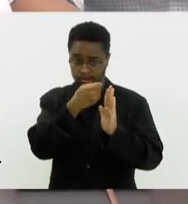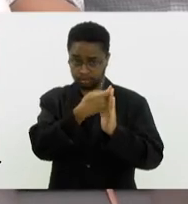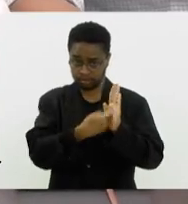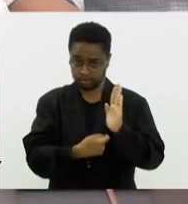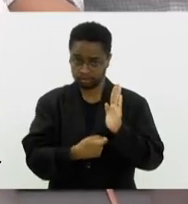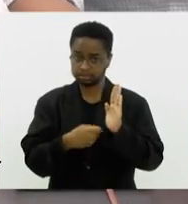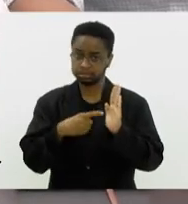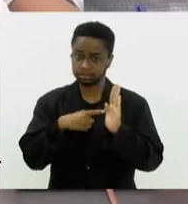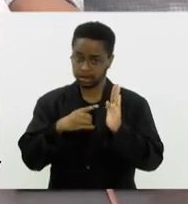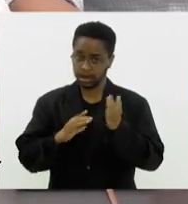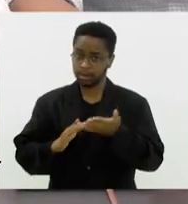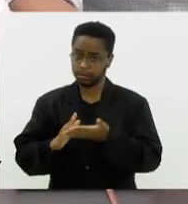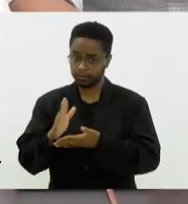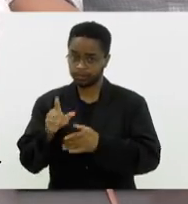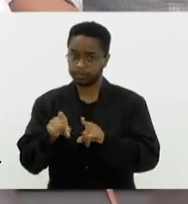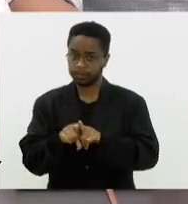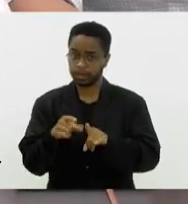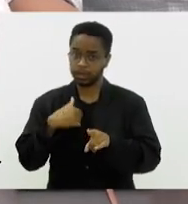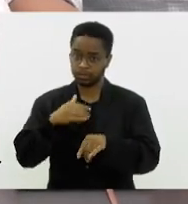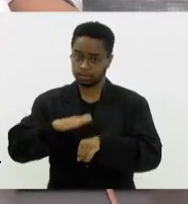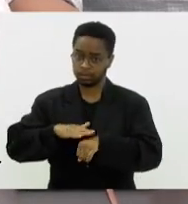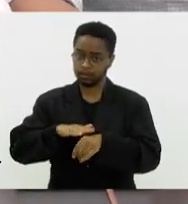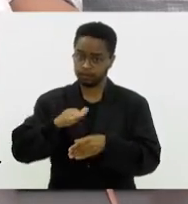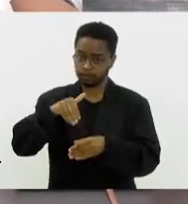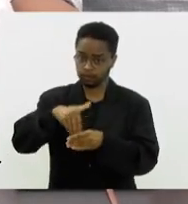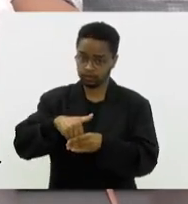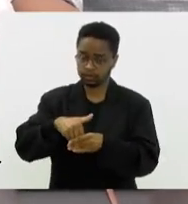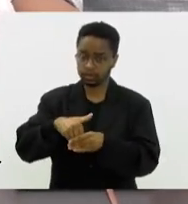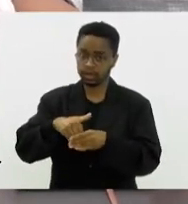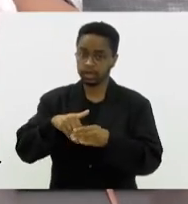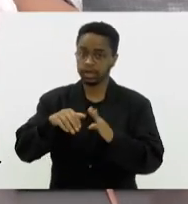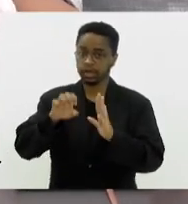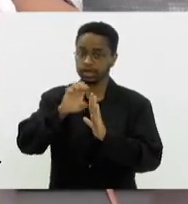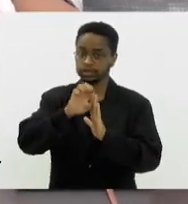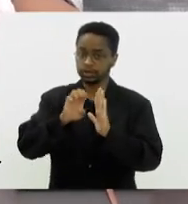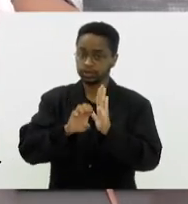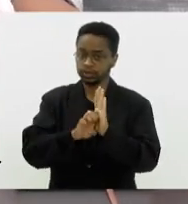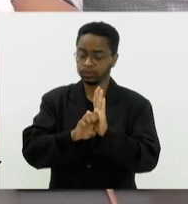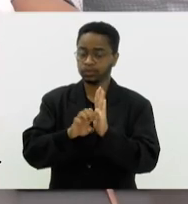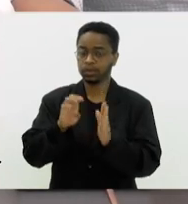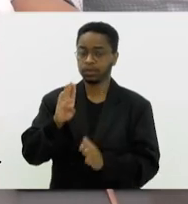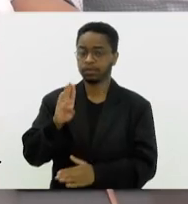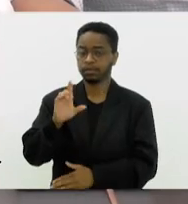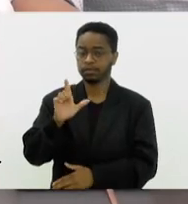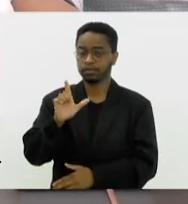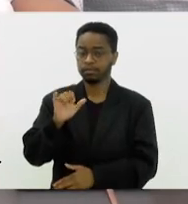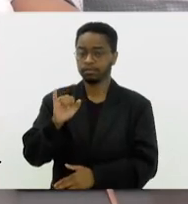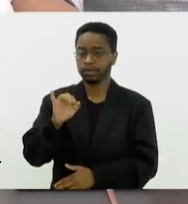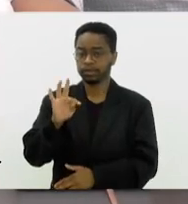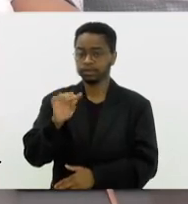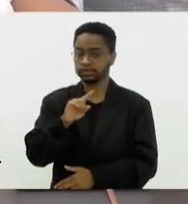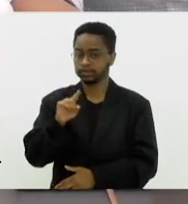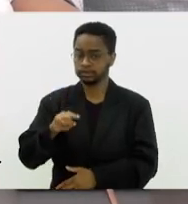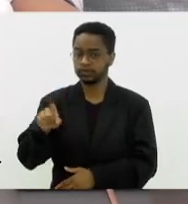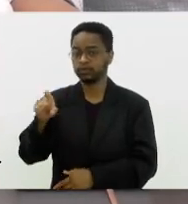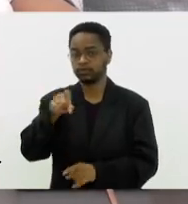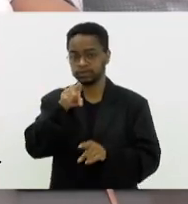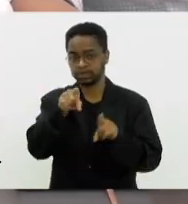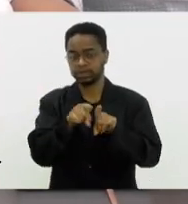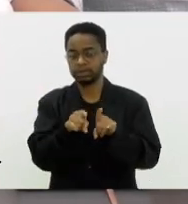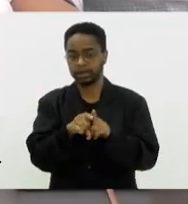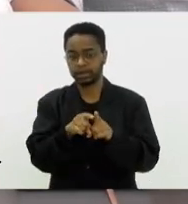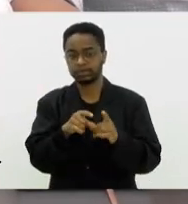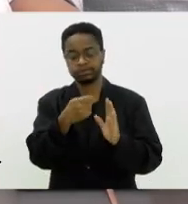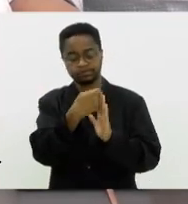aprovada, inclusive com meu voto, o Estatuto das Blitz. Vossa Excelência é um dos coautores com o